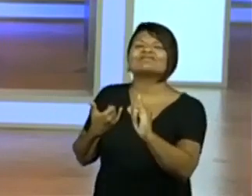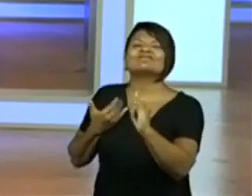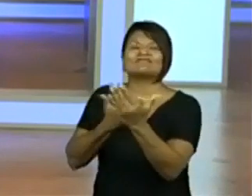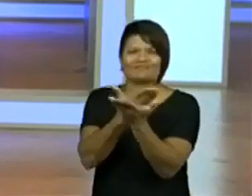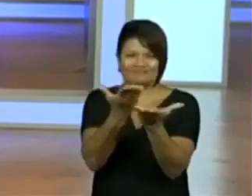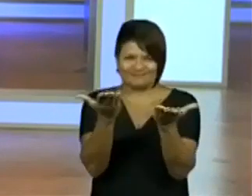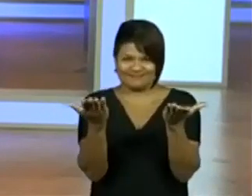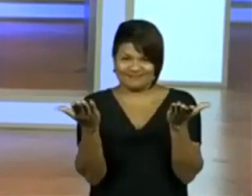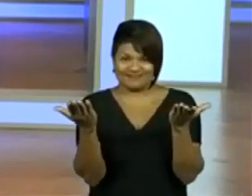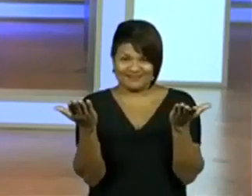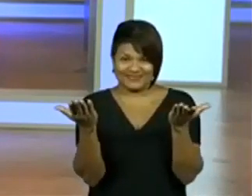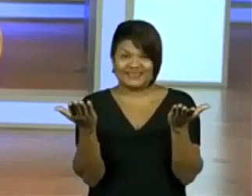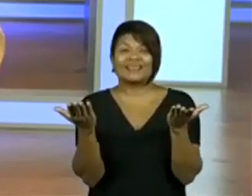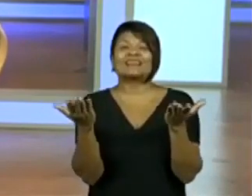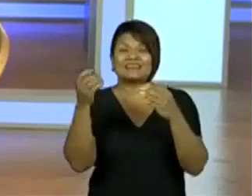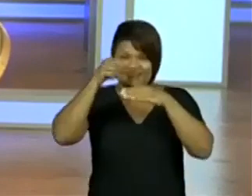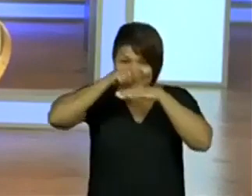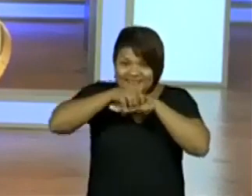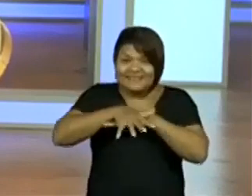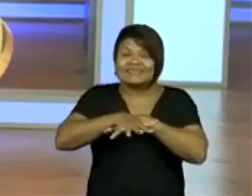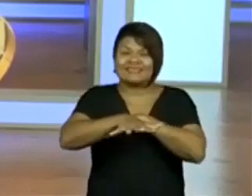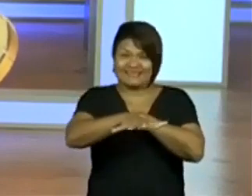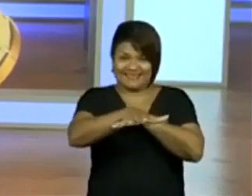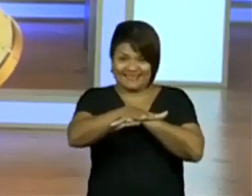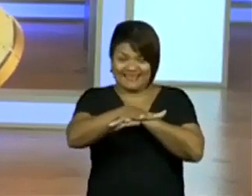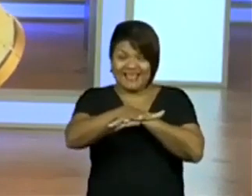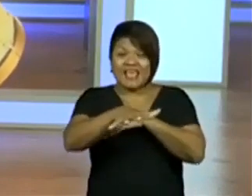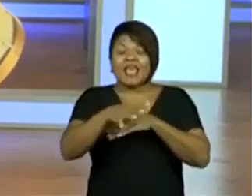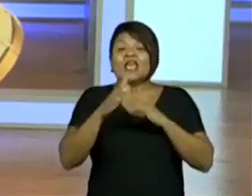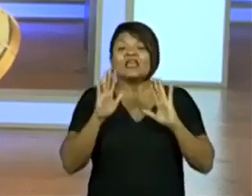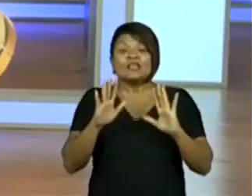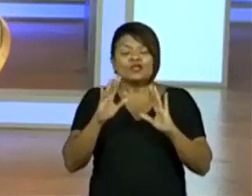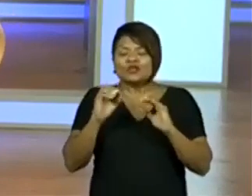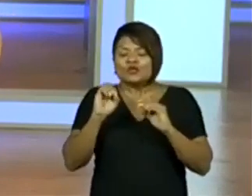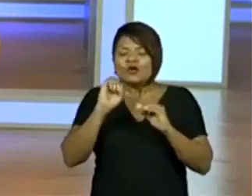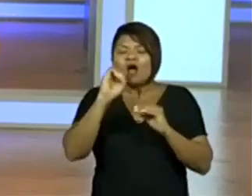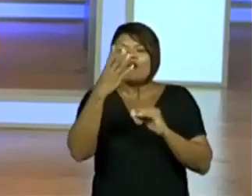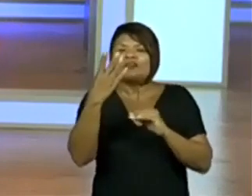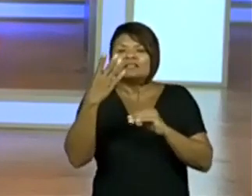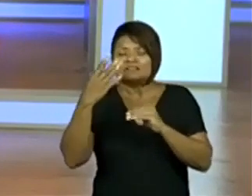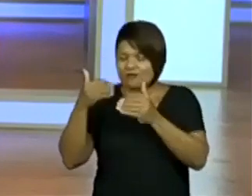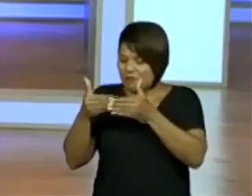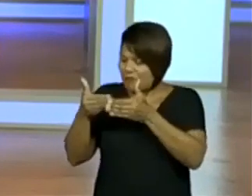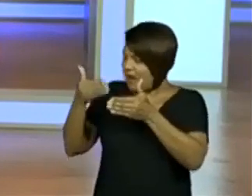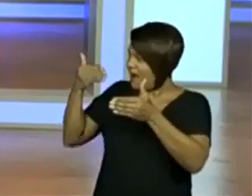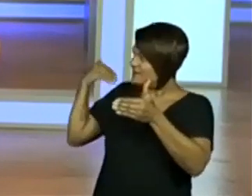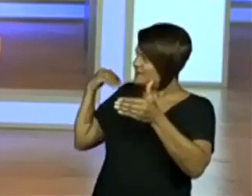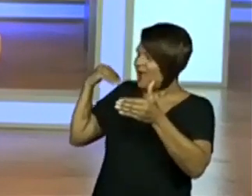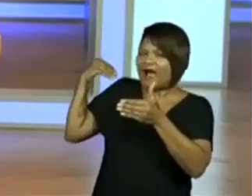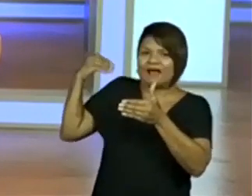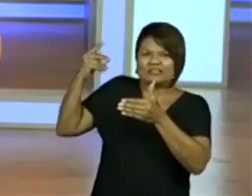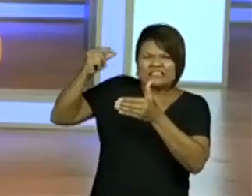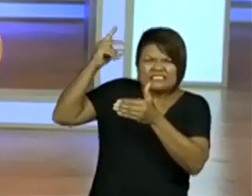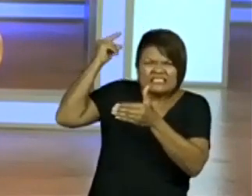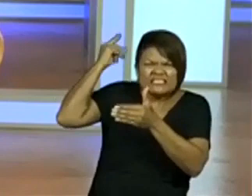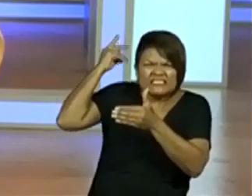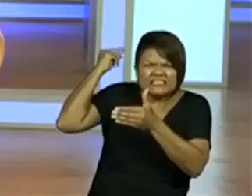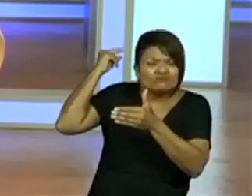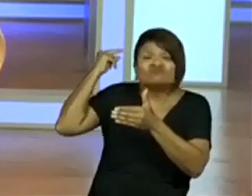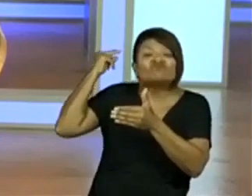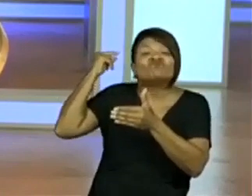Uma história que aconteceu num tempo nem passado nem antigo, porque naquele tempo nem tempo